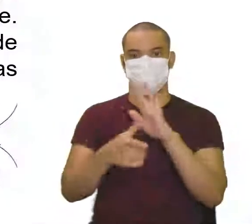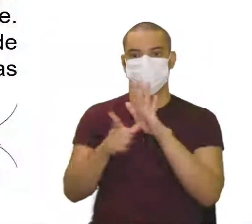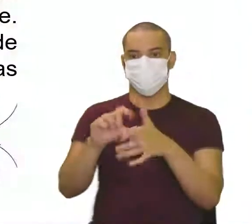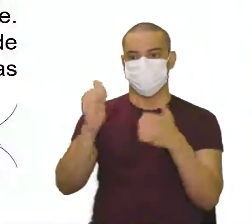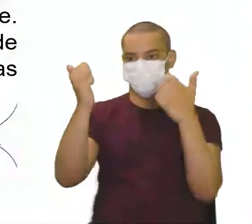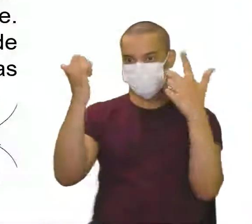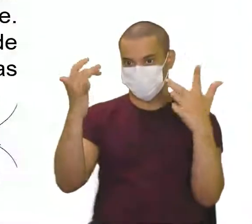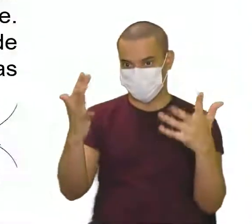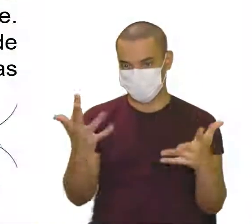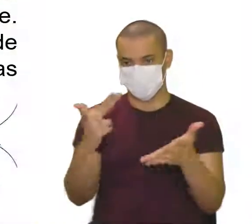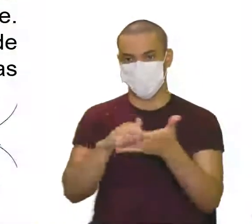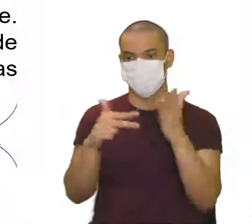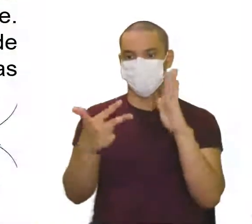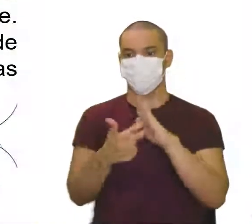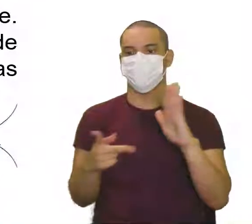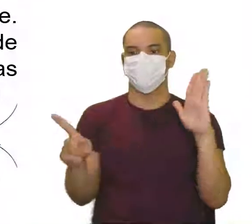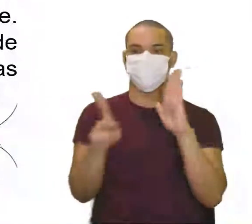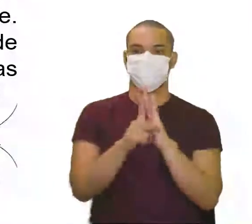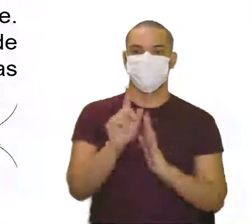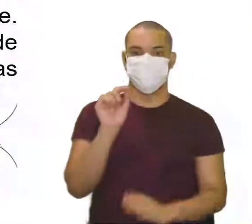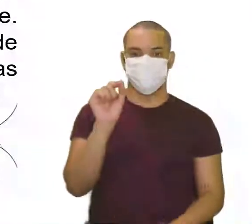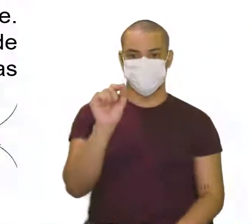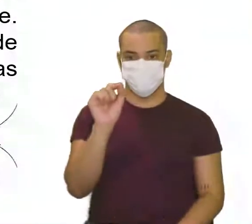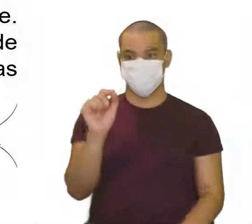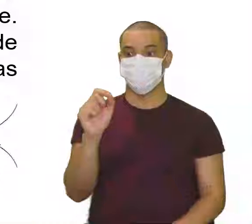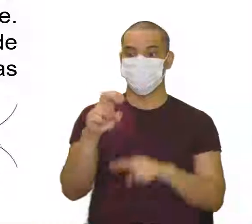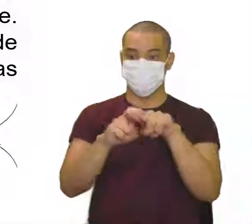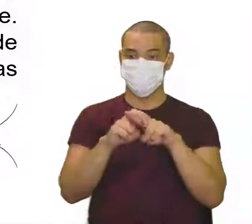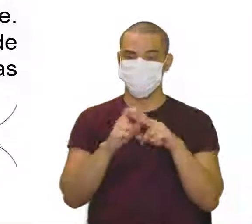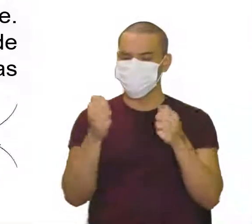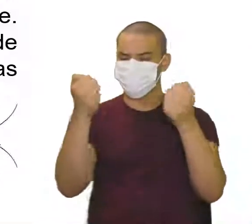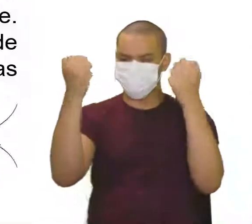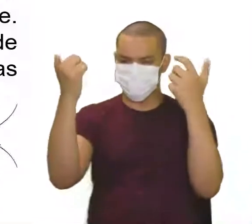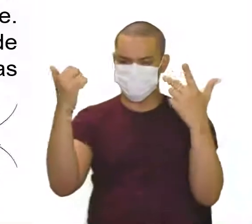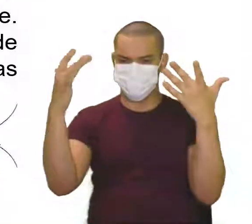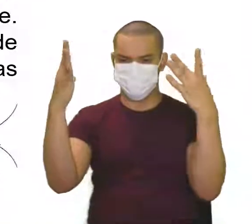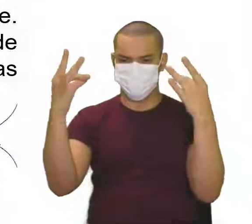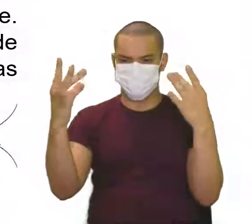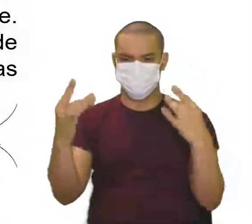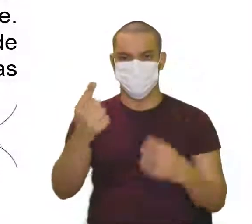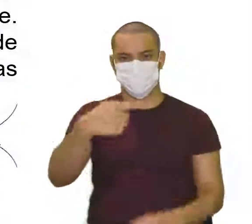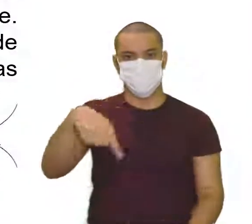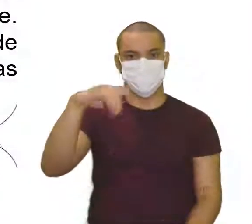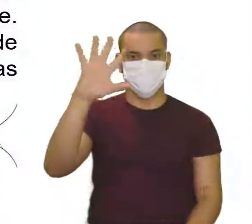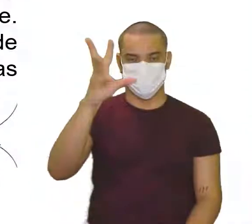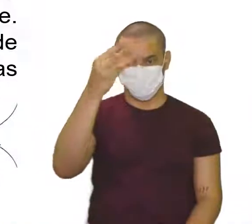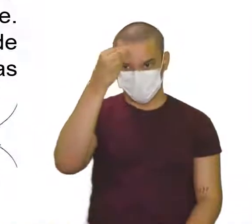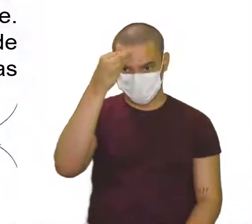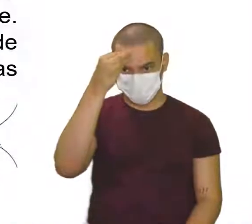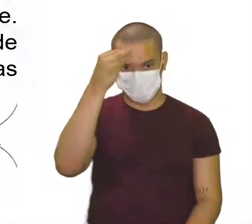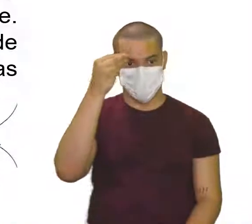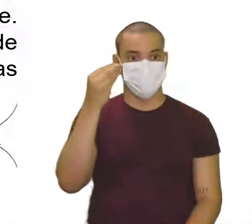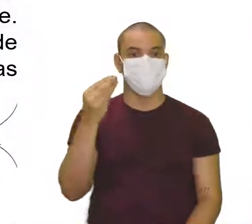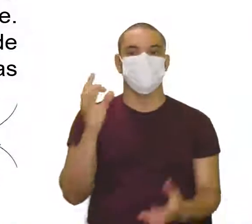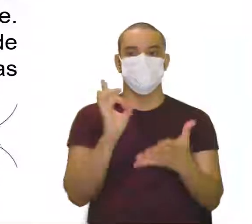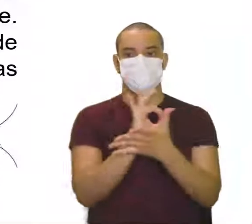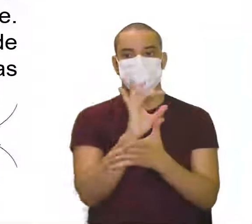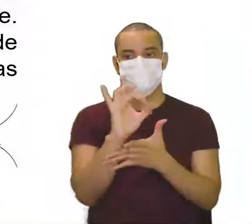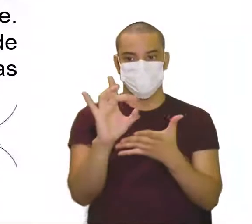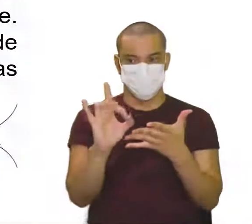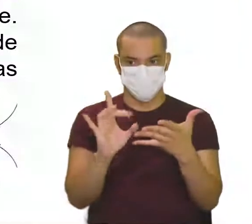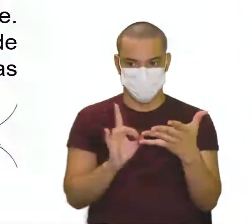e estamos falando mais aqui para isso ficar bem caracterizado, ok? E em cada ponto, o vetor